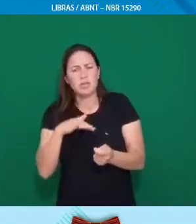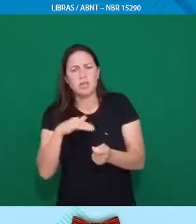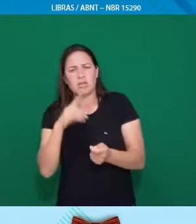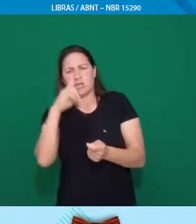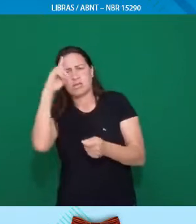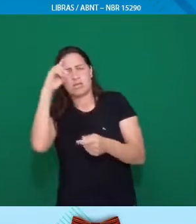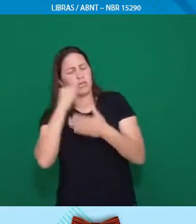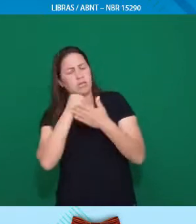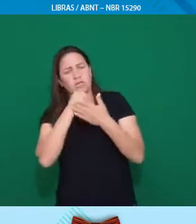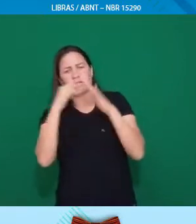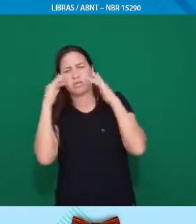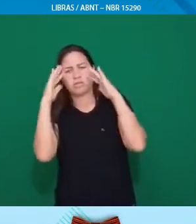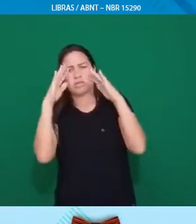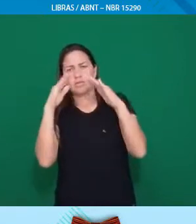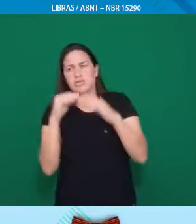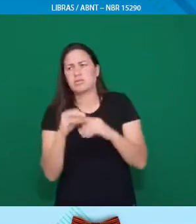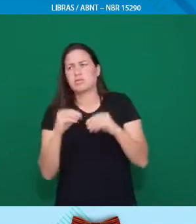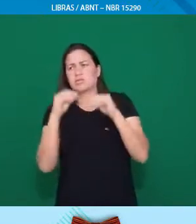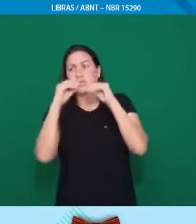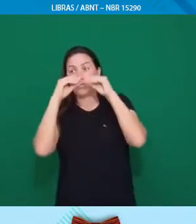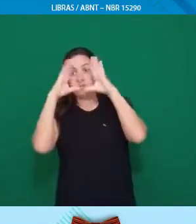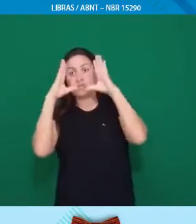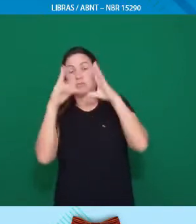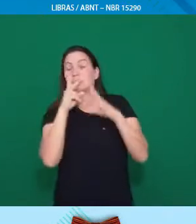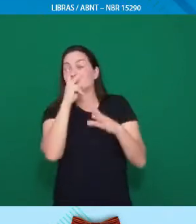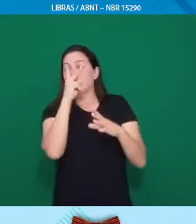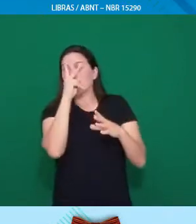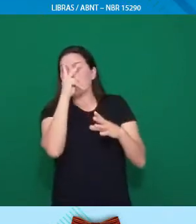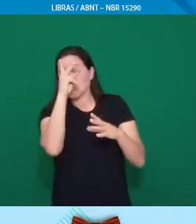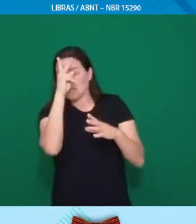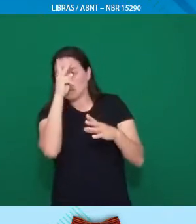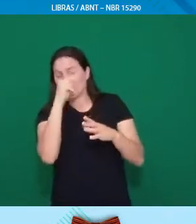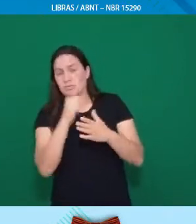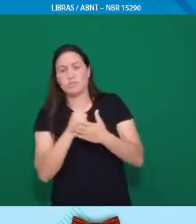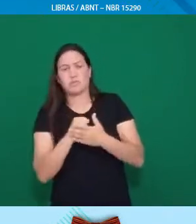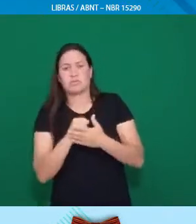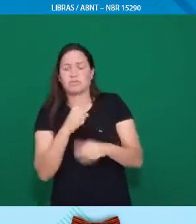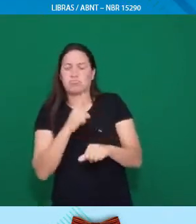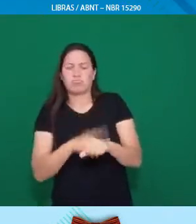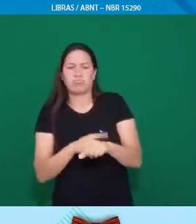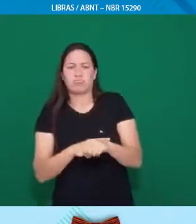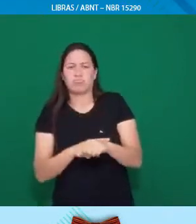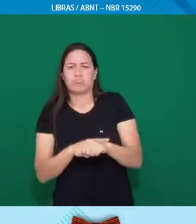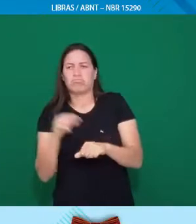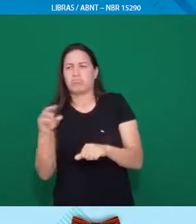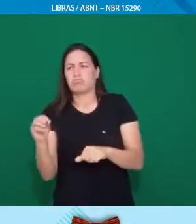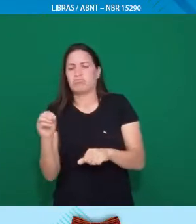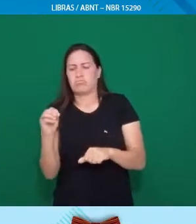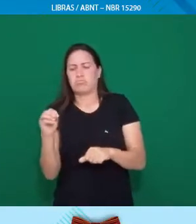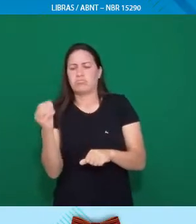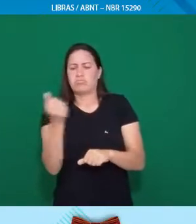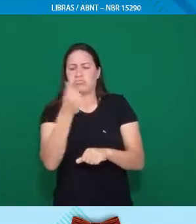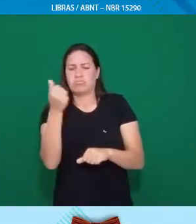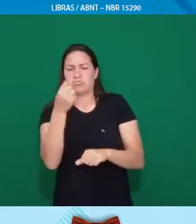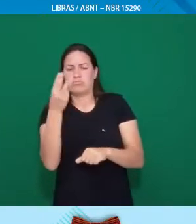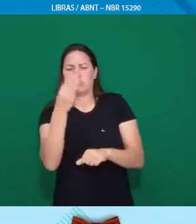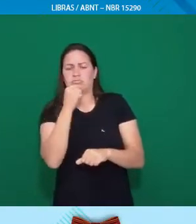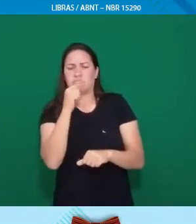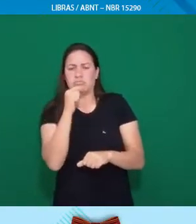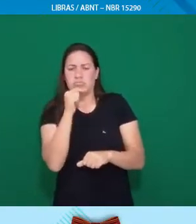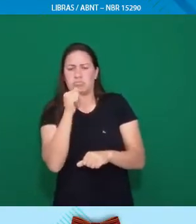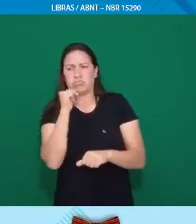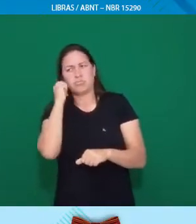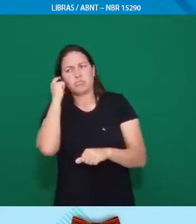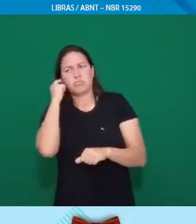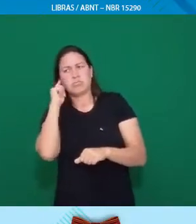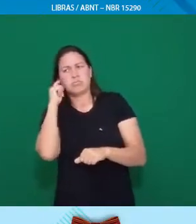foi Deus que me deu aquela claridade aquela força ele então acabei tirando os três